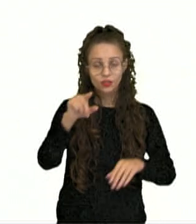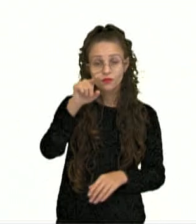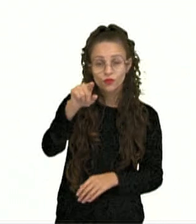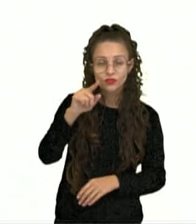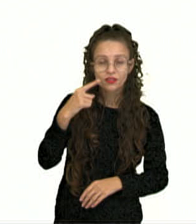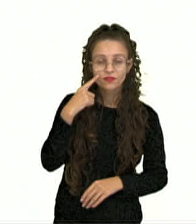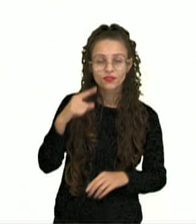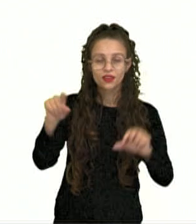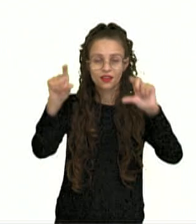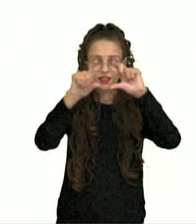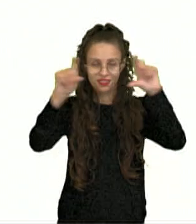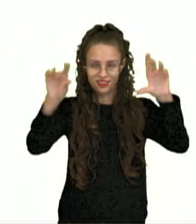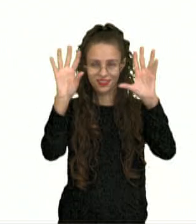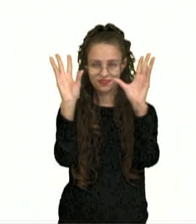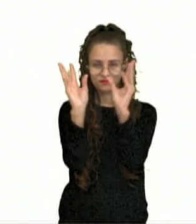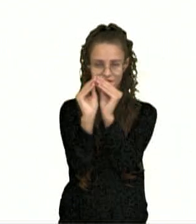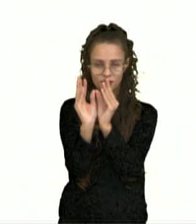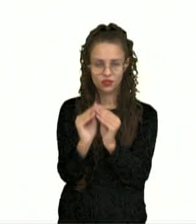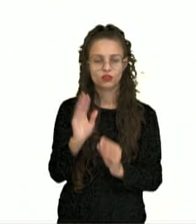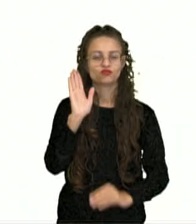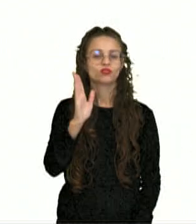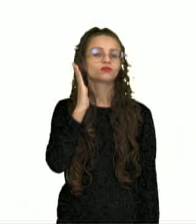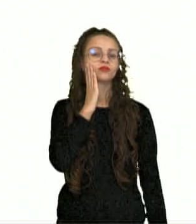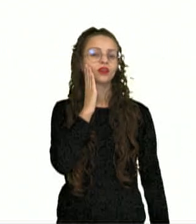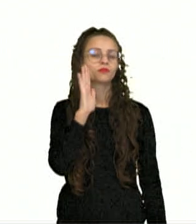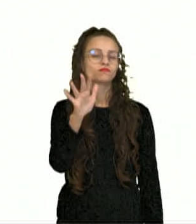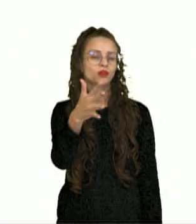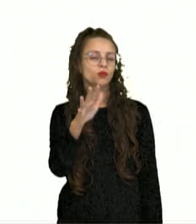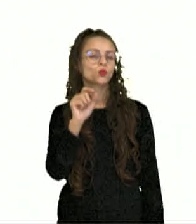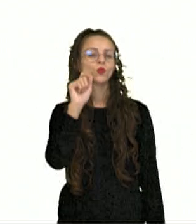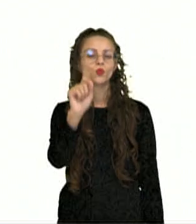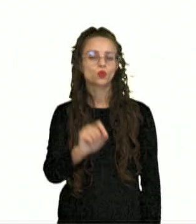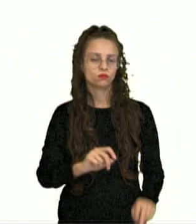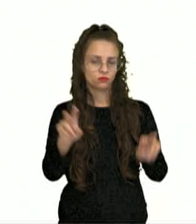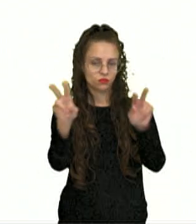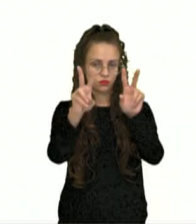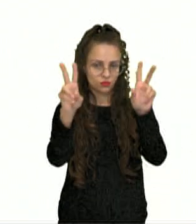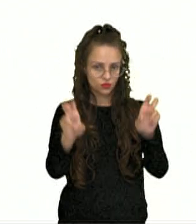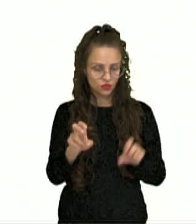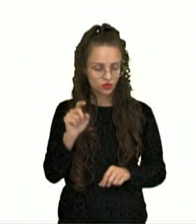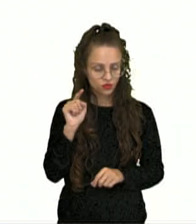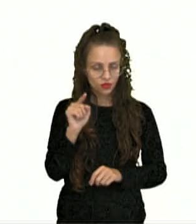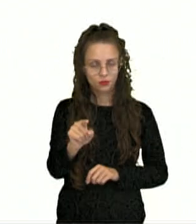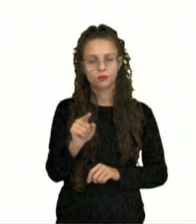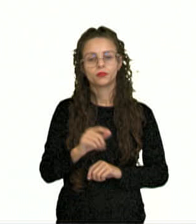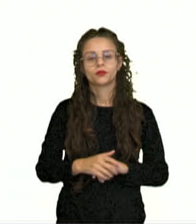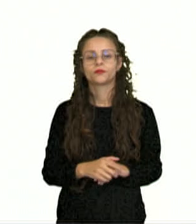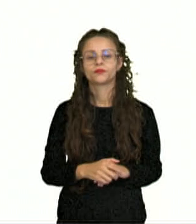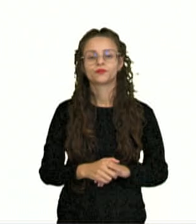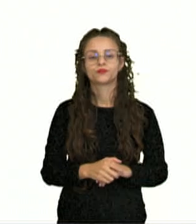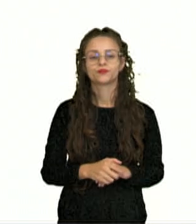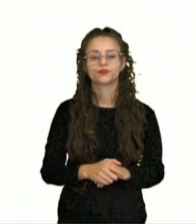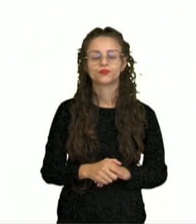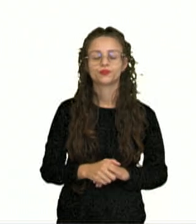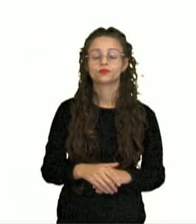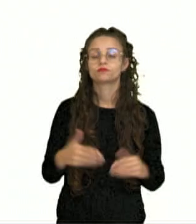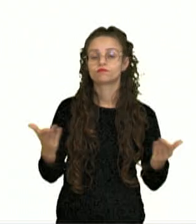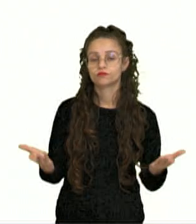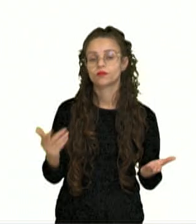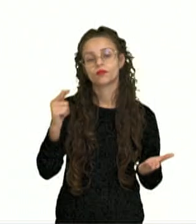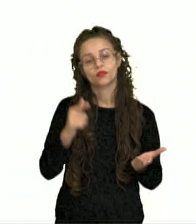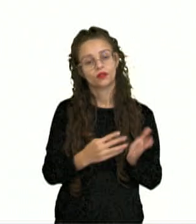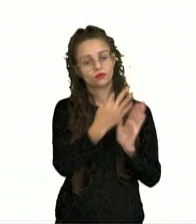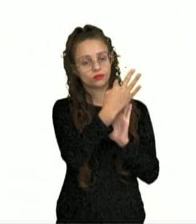noção geral de que tema será tratado naquele editorial. Como é um